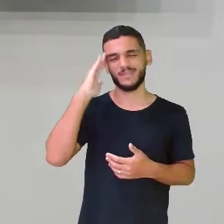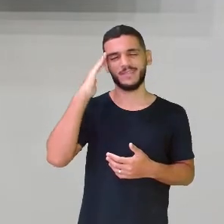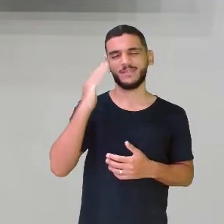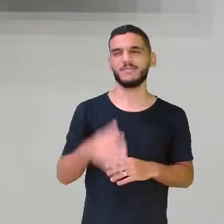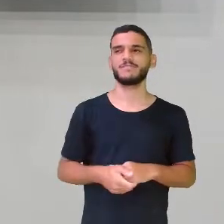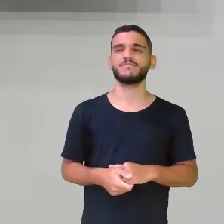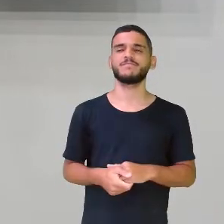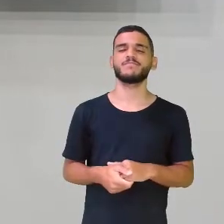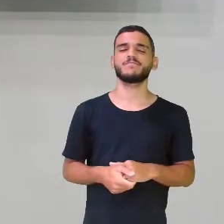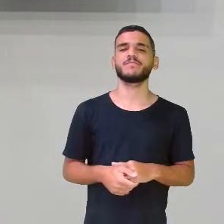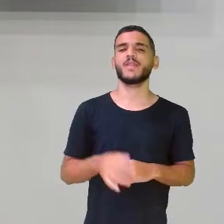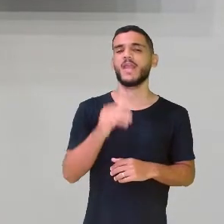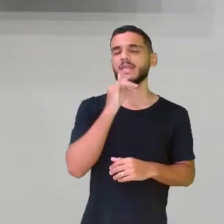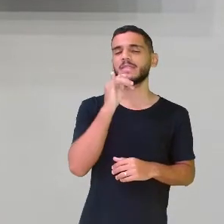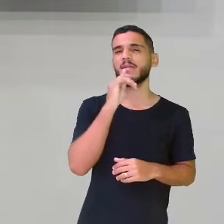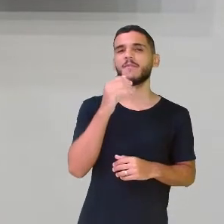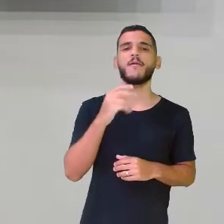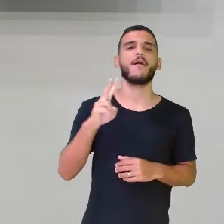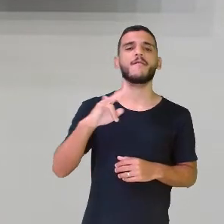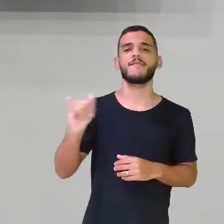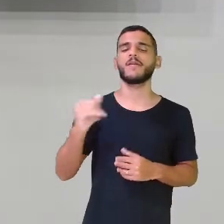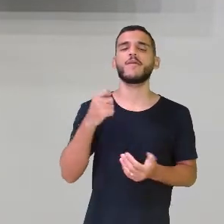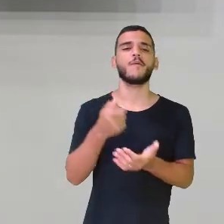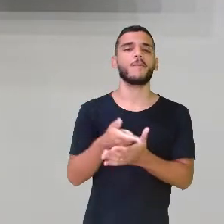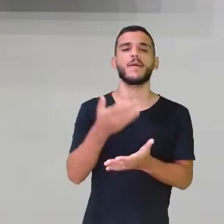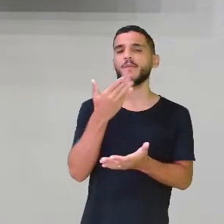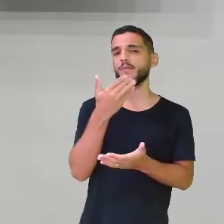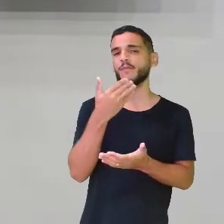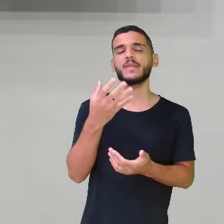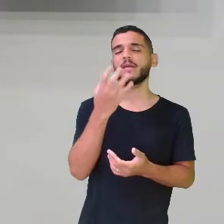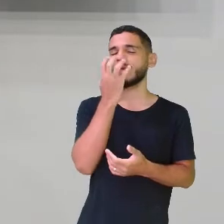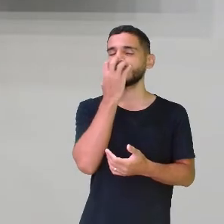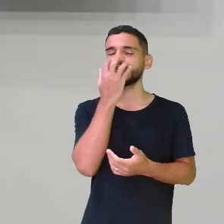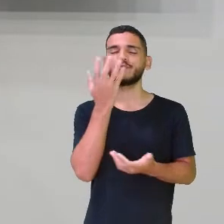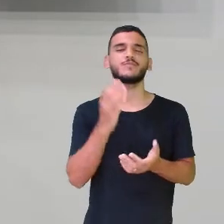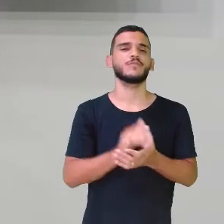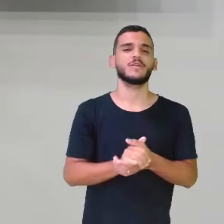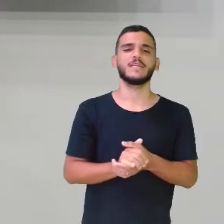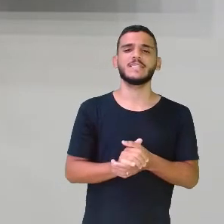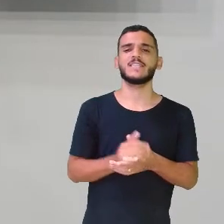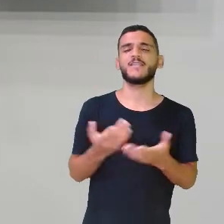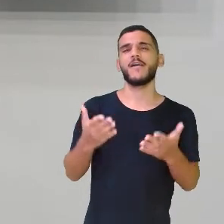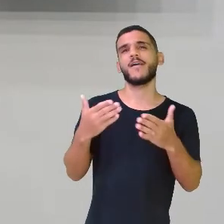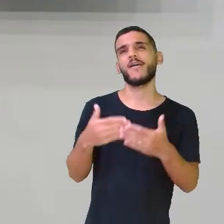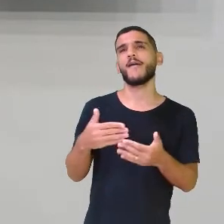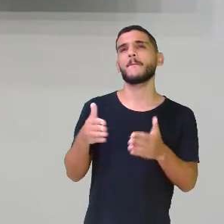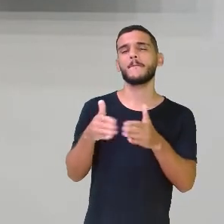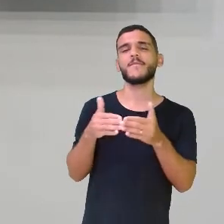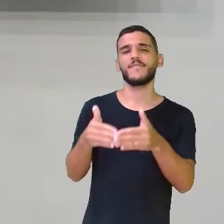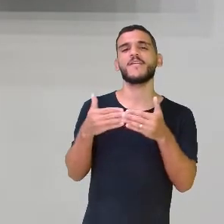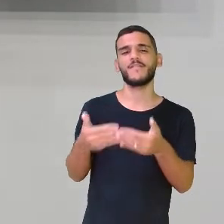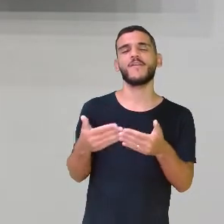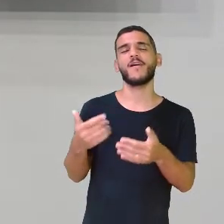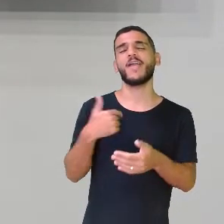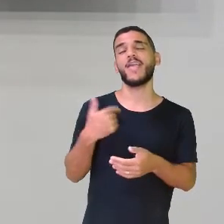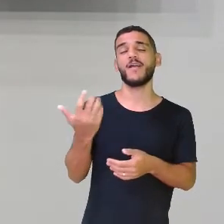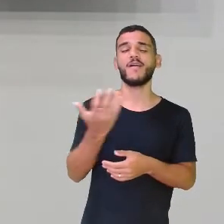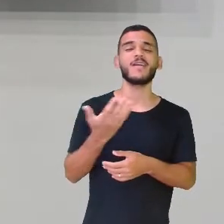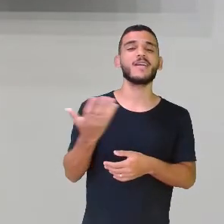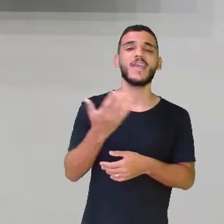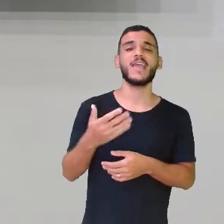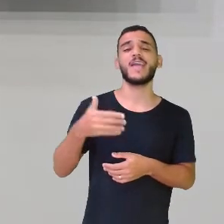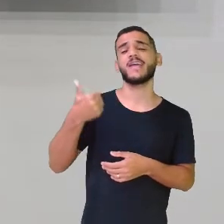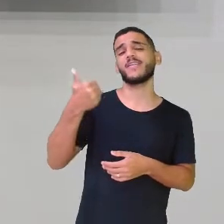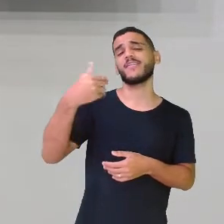me dê 10.000 gramas de ração para cachorro. A gente não fala isso. Seu Zé, eu quero 10